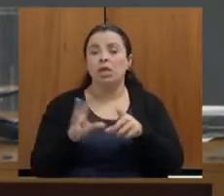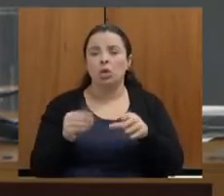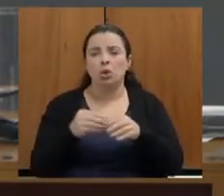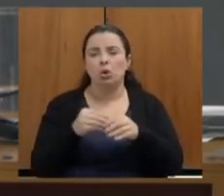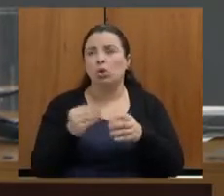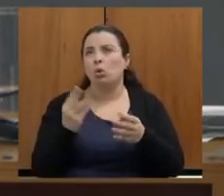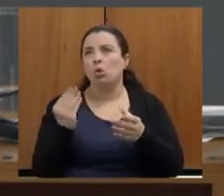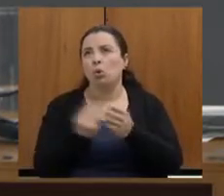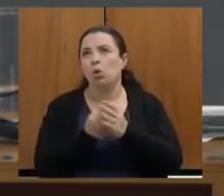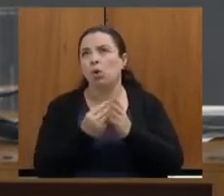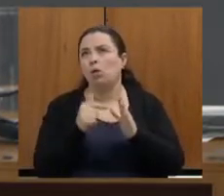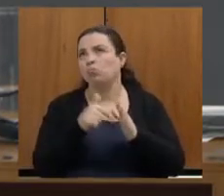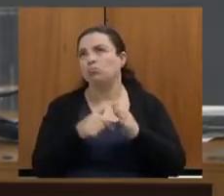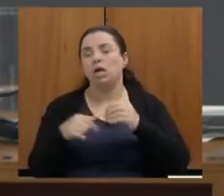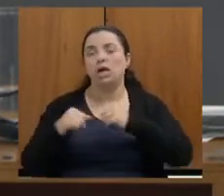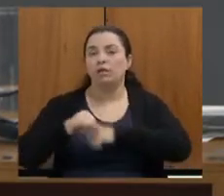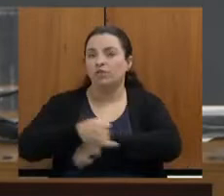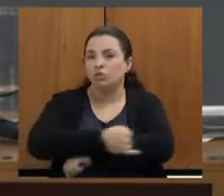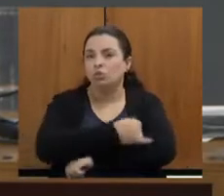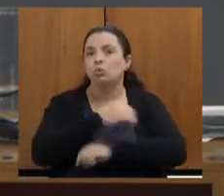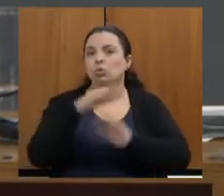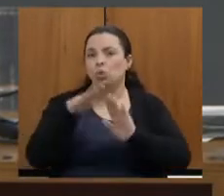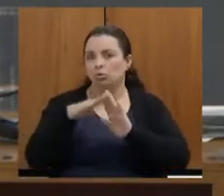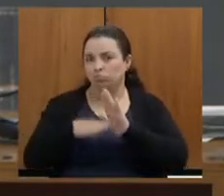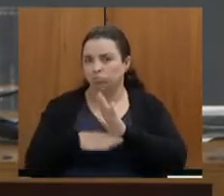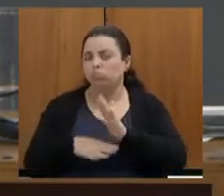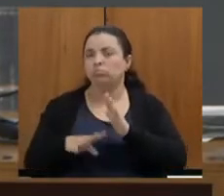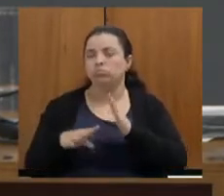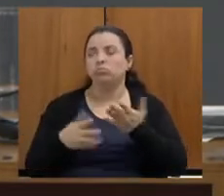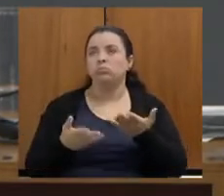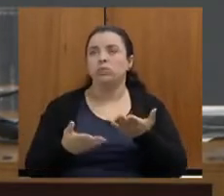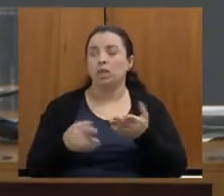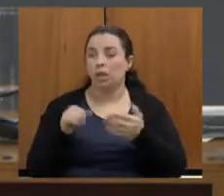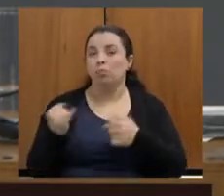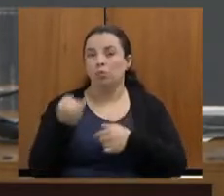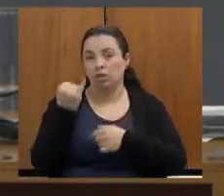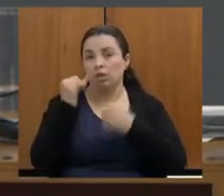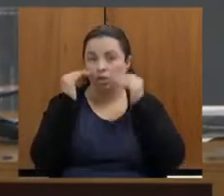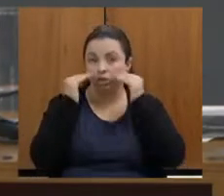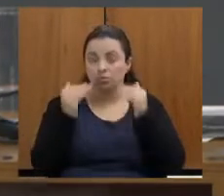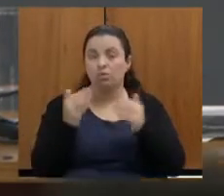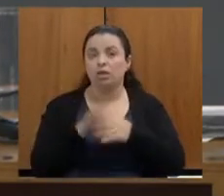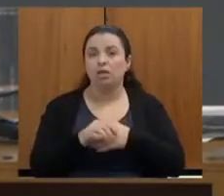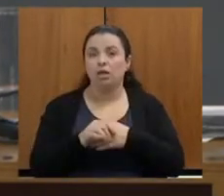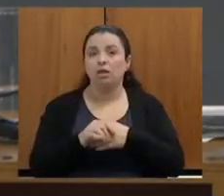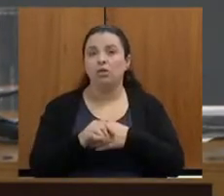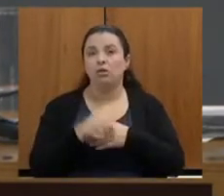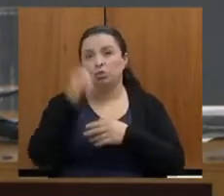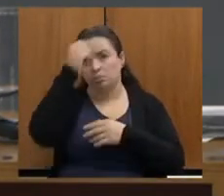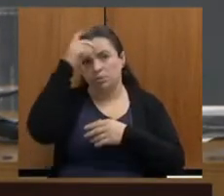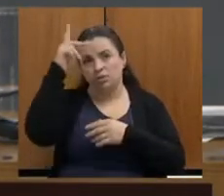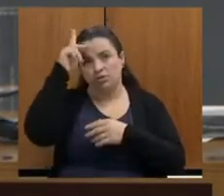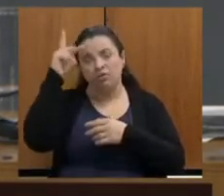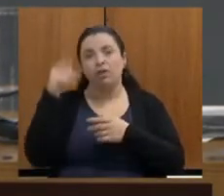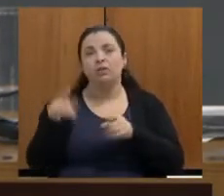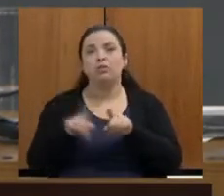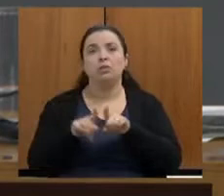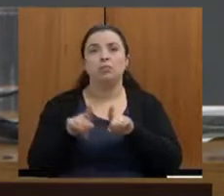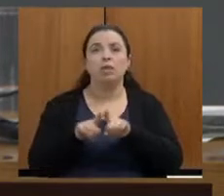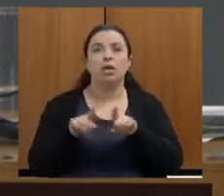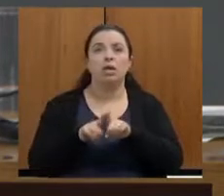achamos importantes que sejam levados em consideração os prefeitos solicitaria tem que ser considerado